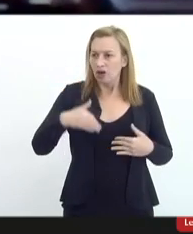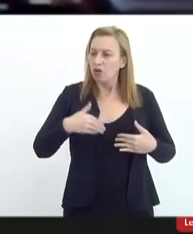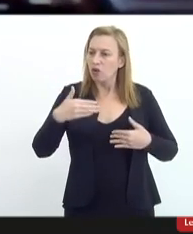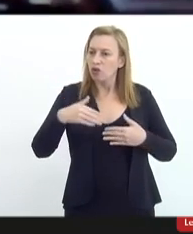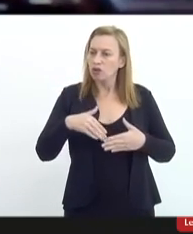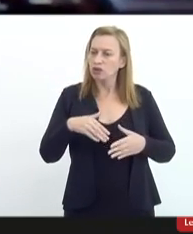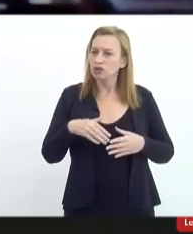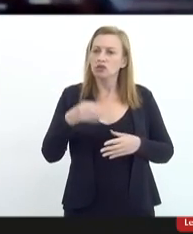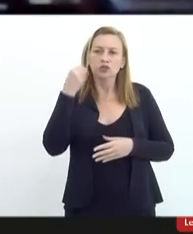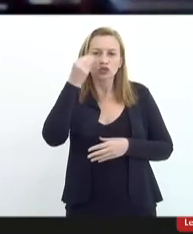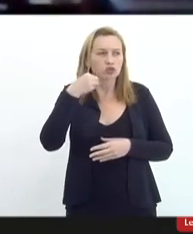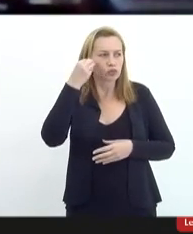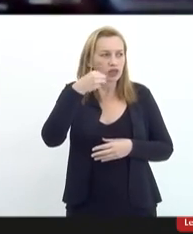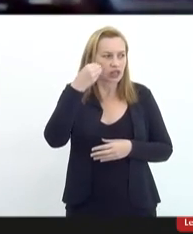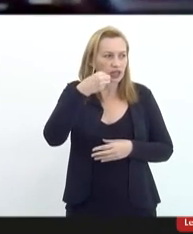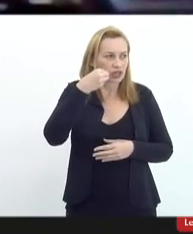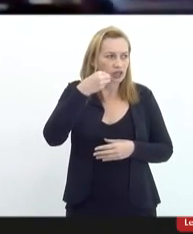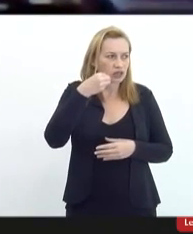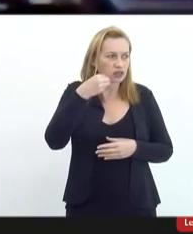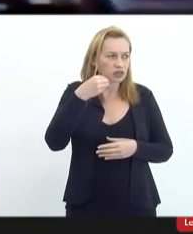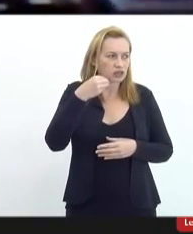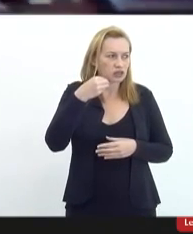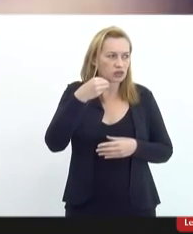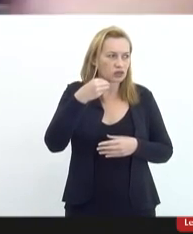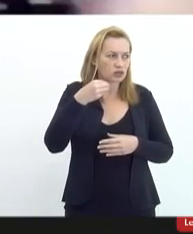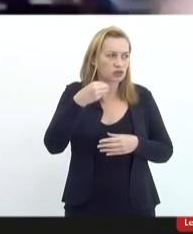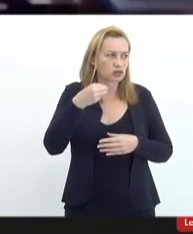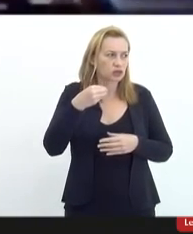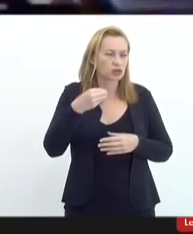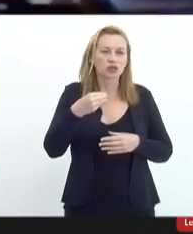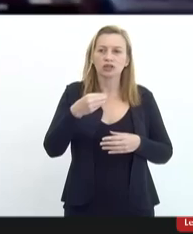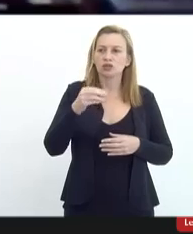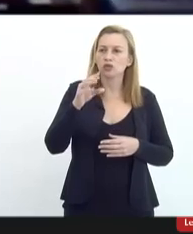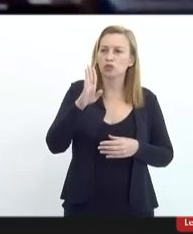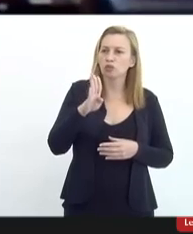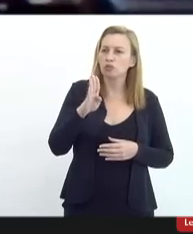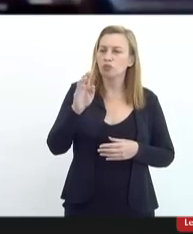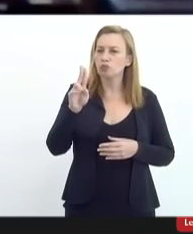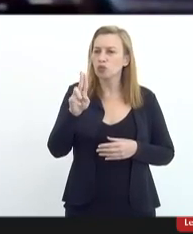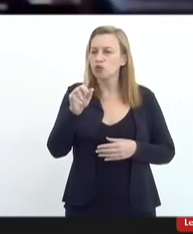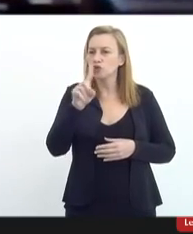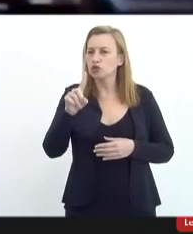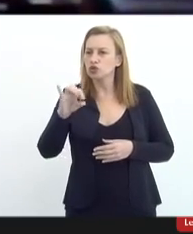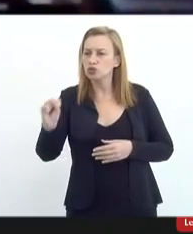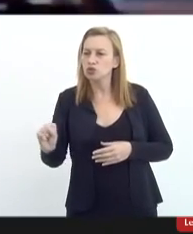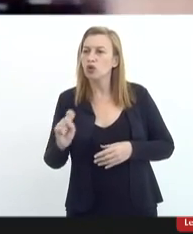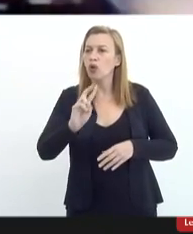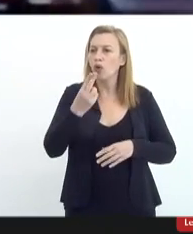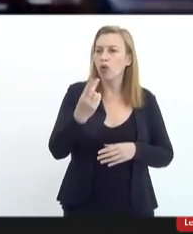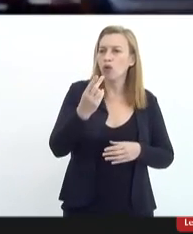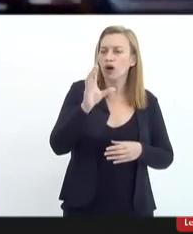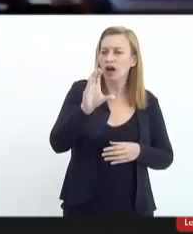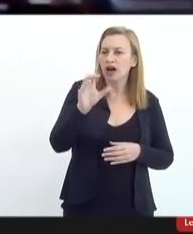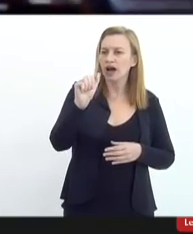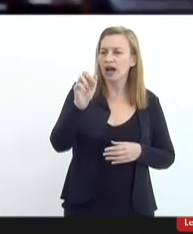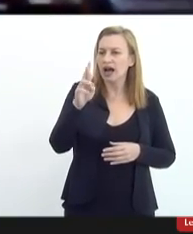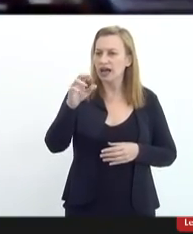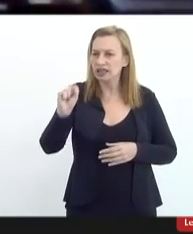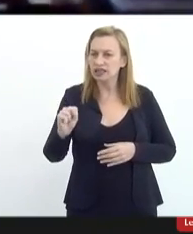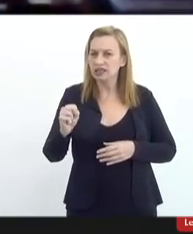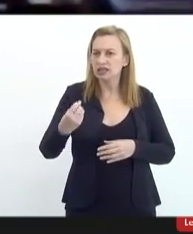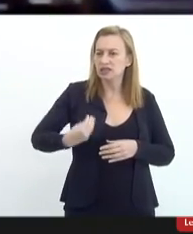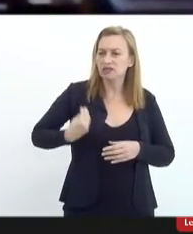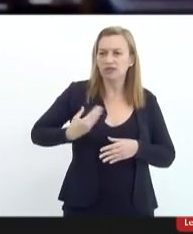com a experiência deixada através dos búzios ou das cartas de vivências